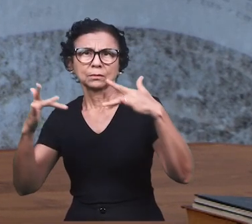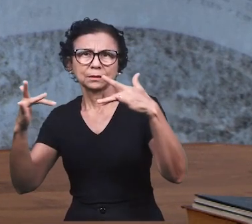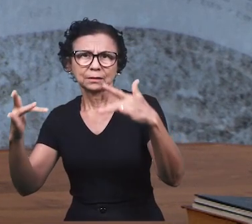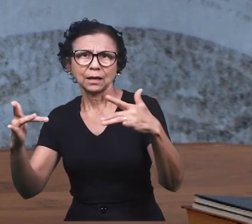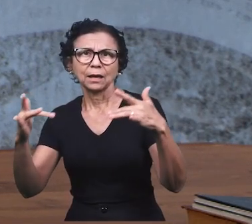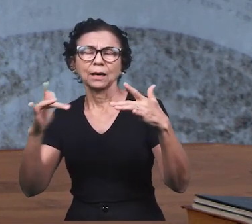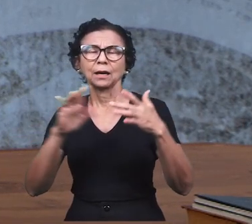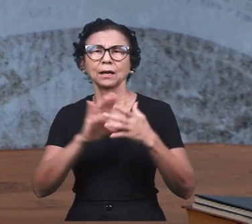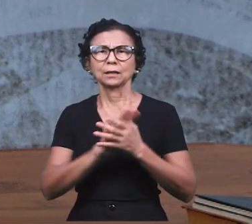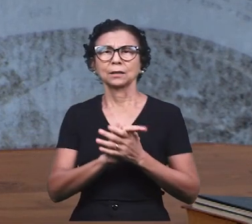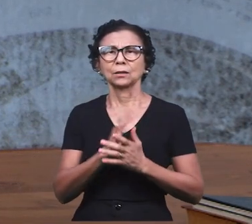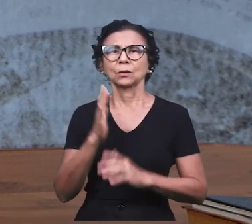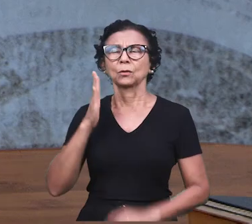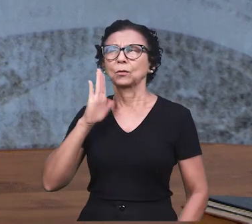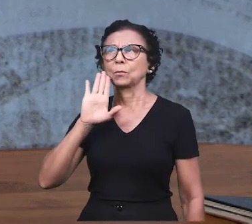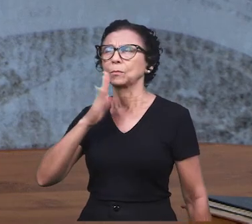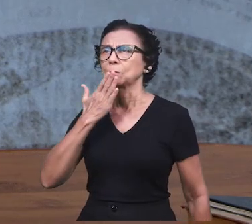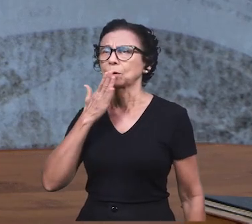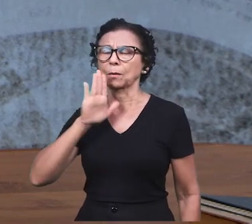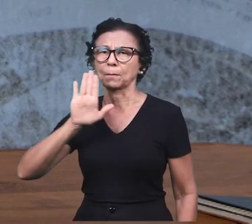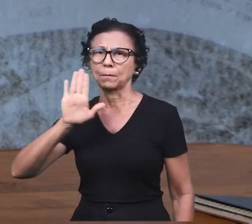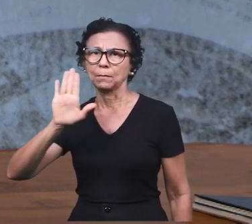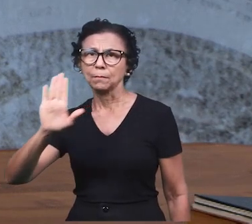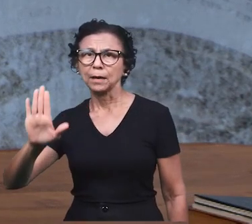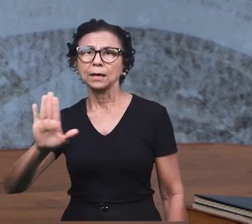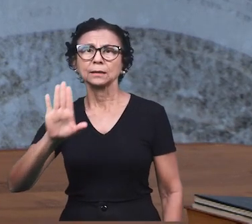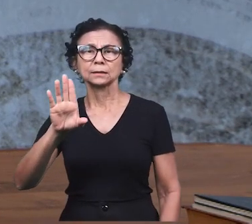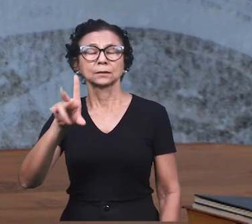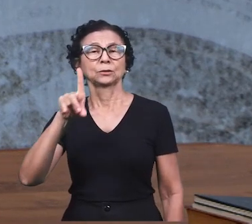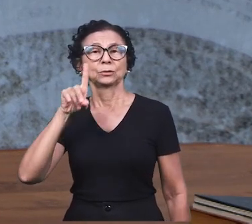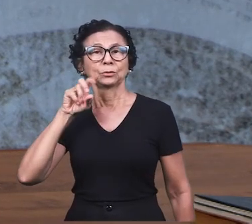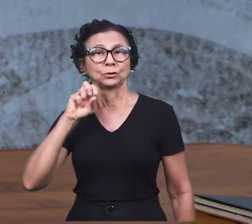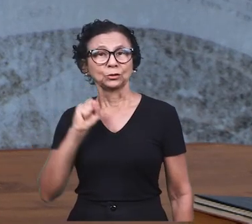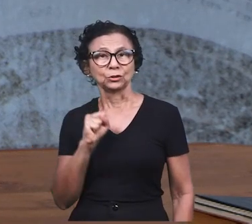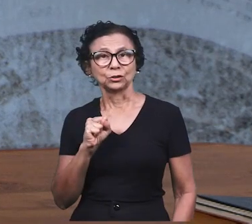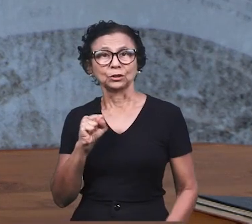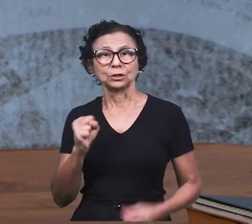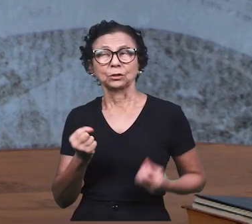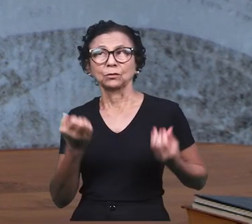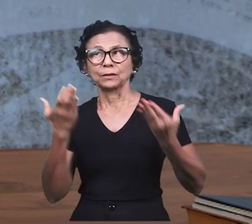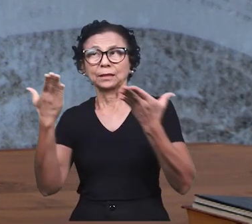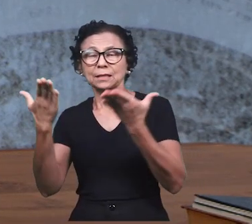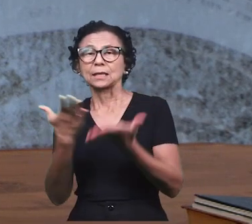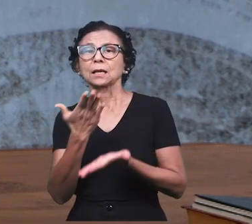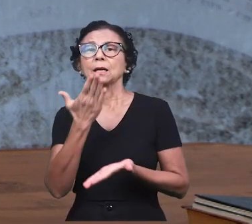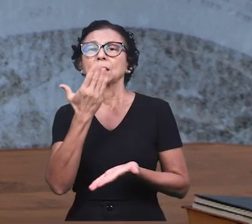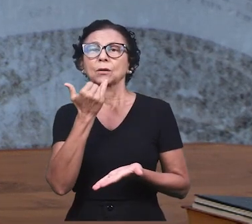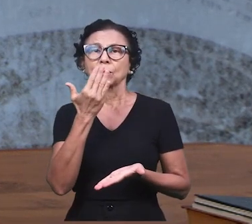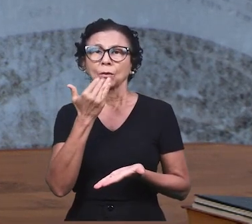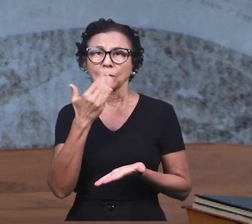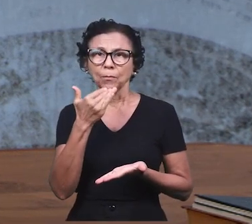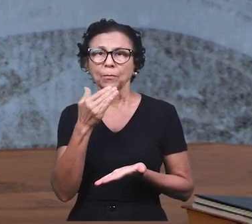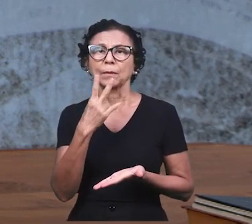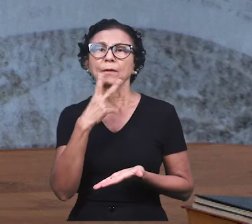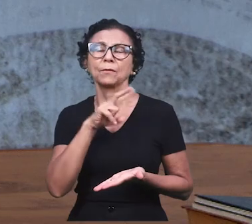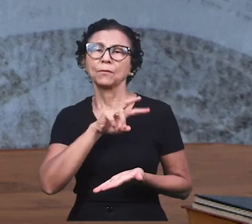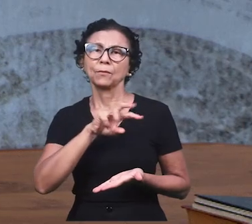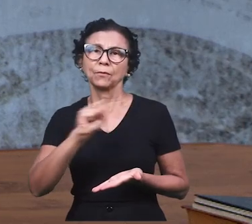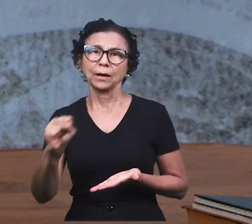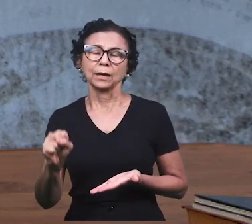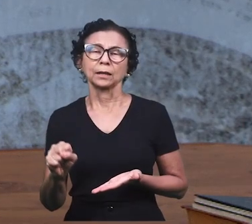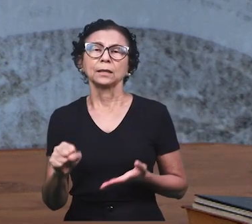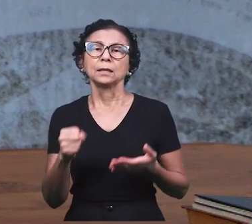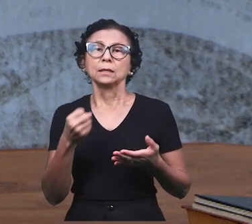dia em que oferecer o seu sacrifício se comerá, e o que dele ficar também se comerá no